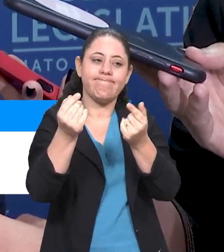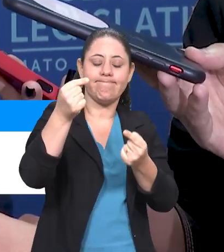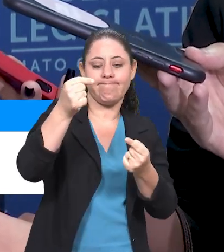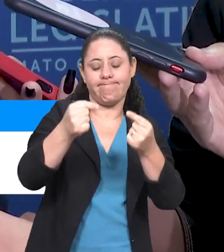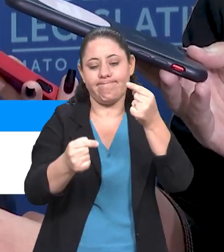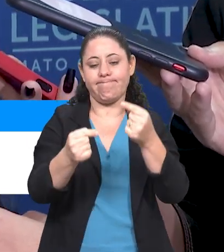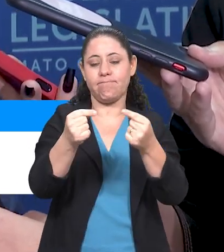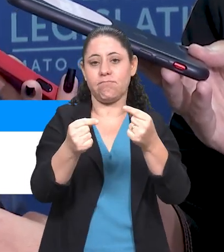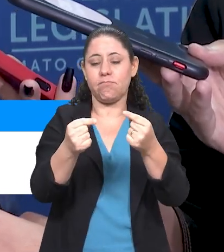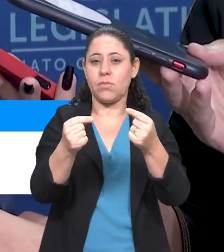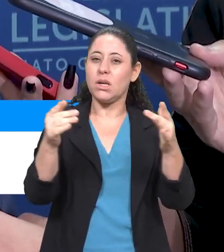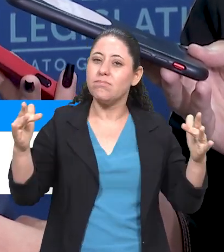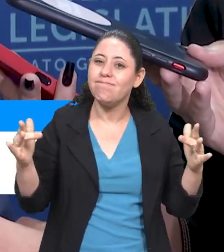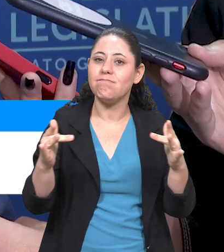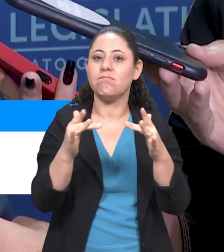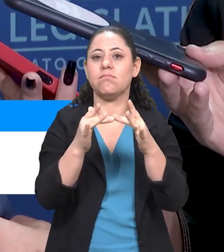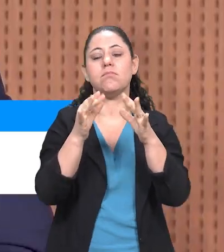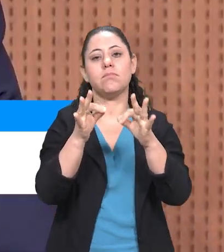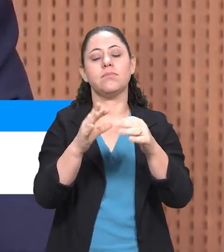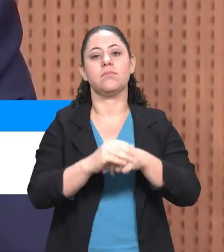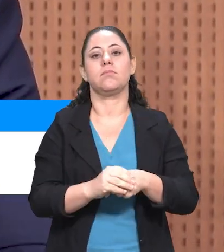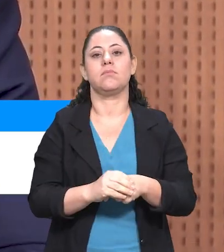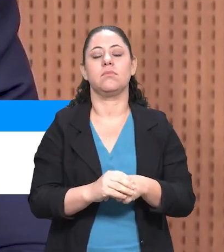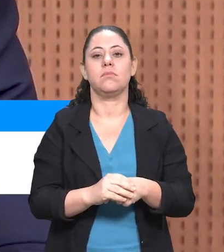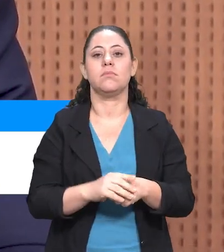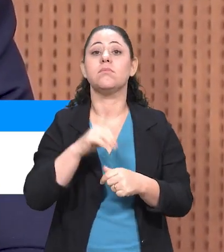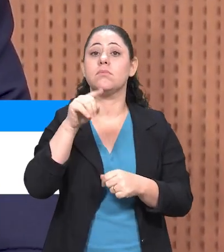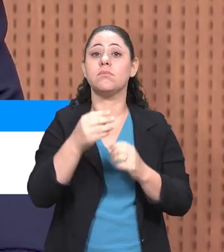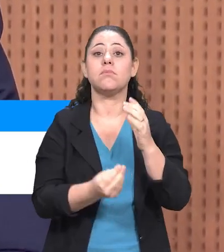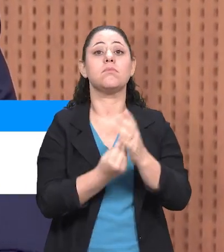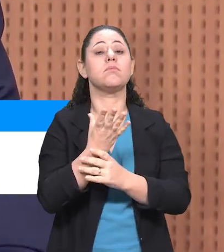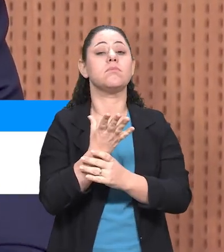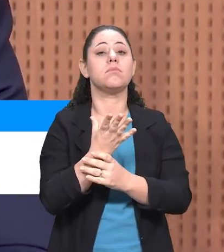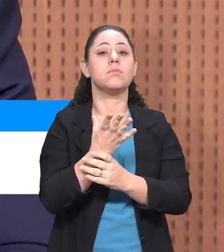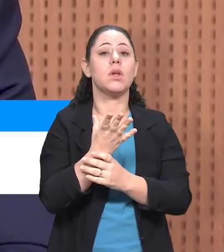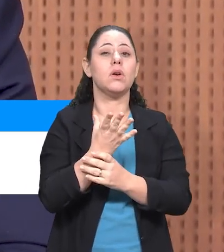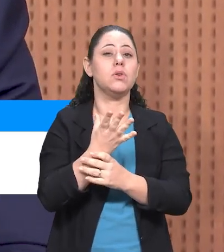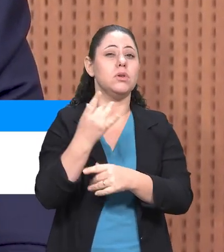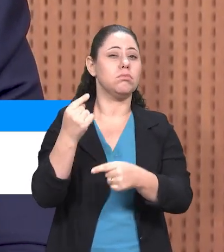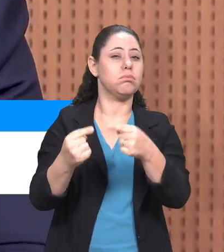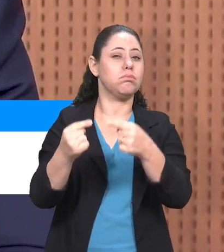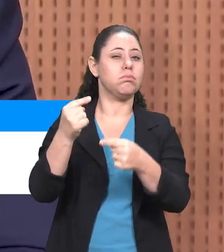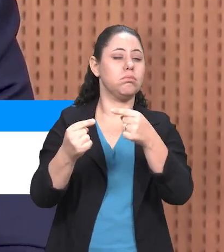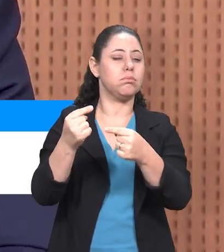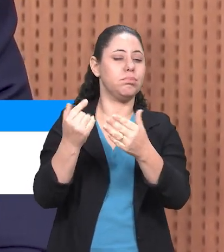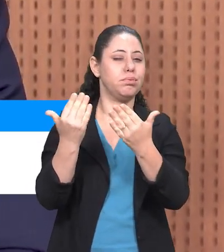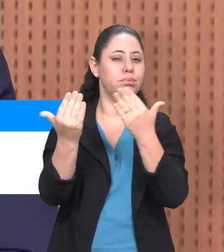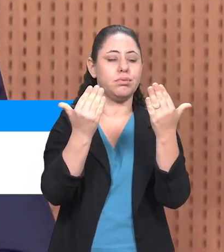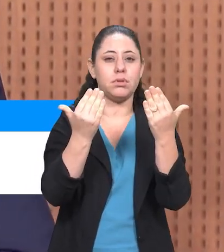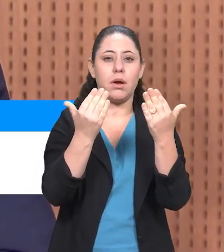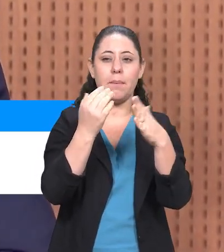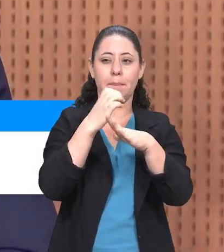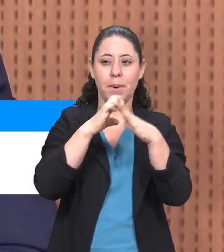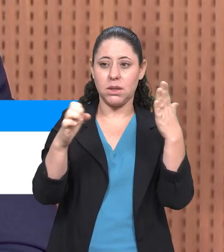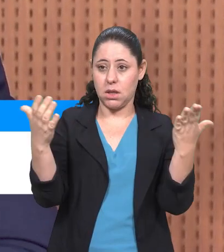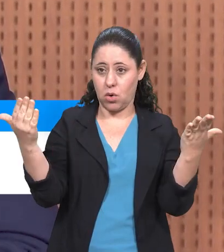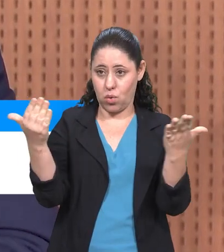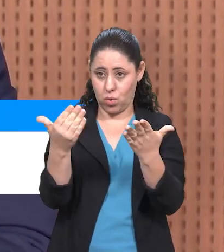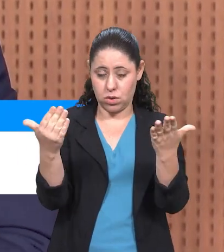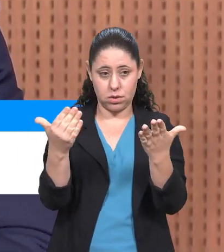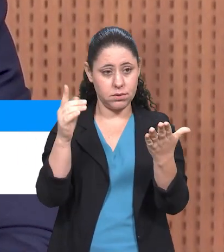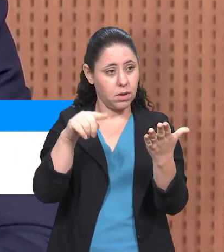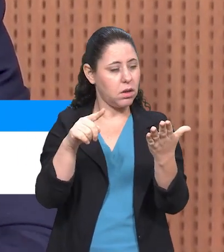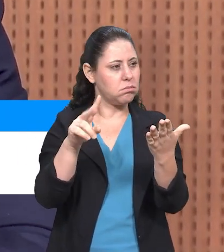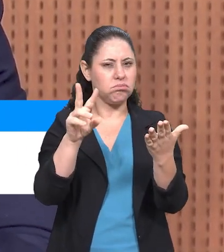gente procurar o máximo consenso possível é um produto que foi fruto de um extenso debate acho que a minha única mensagem aqui